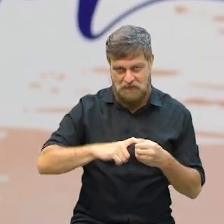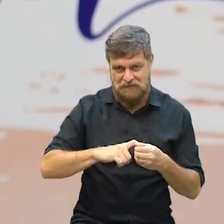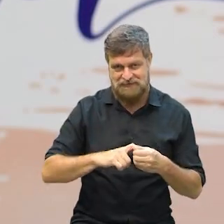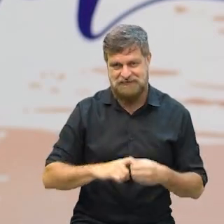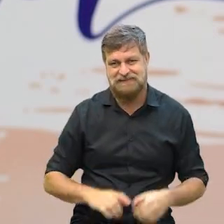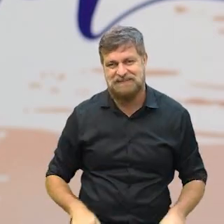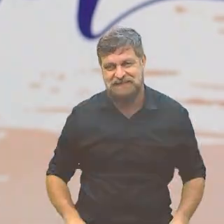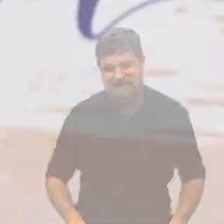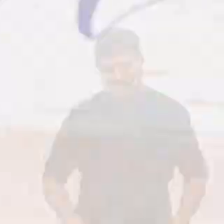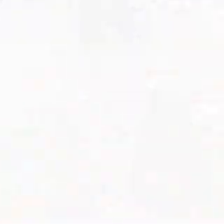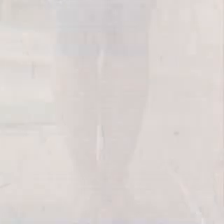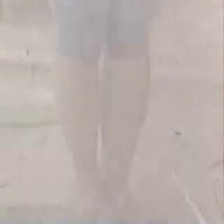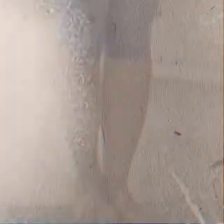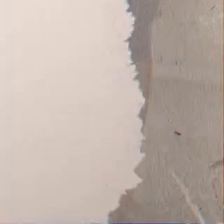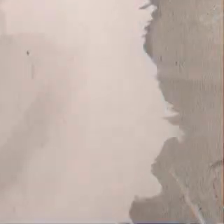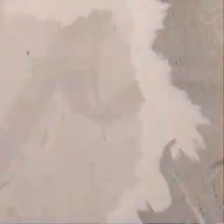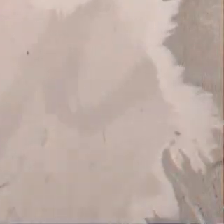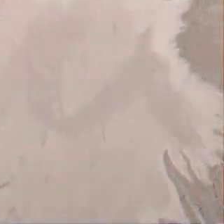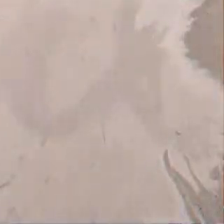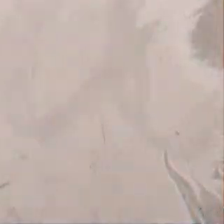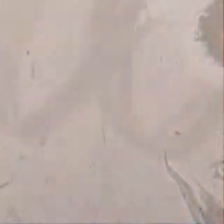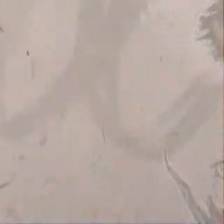volta já já.